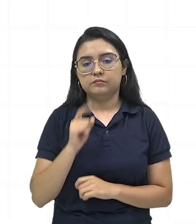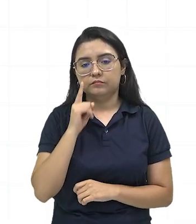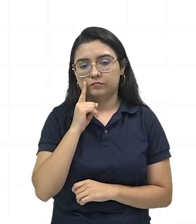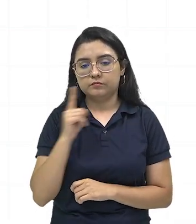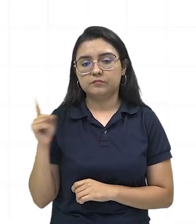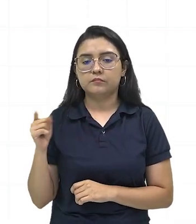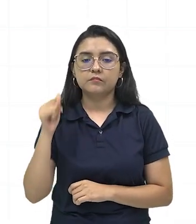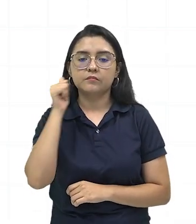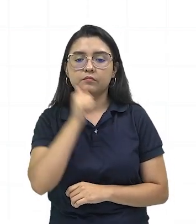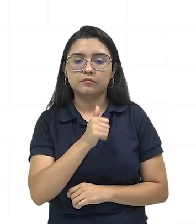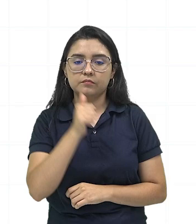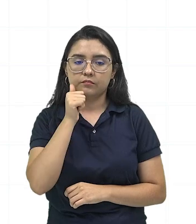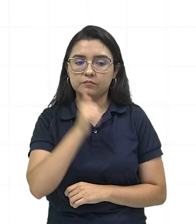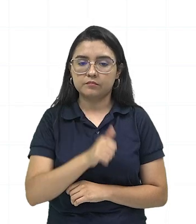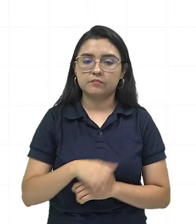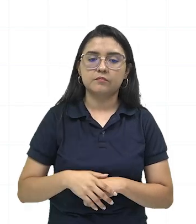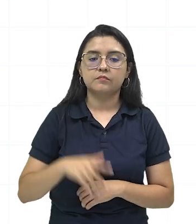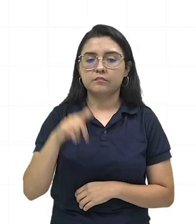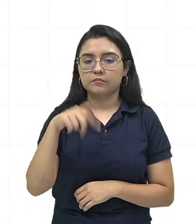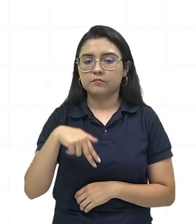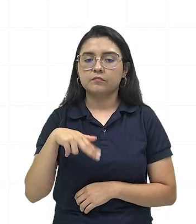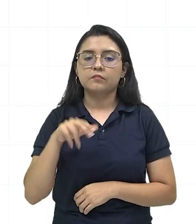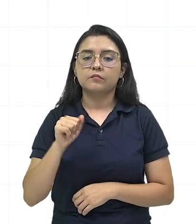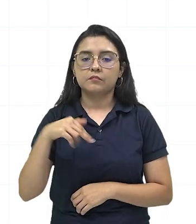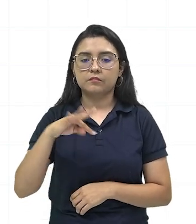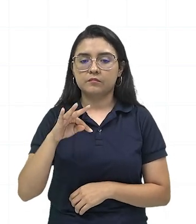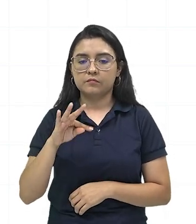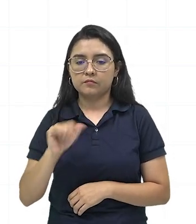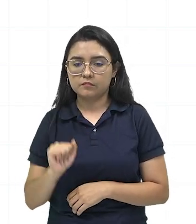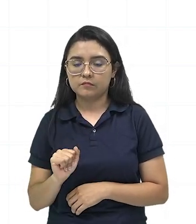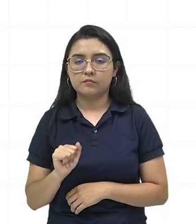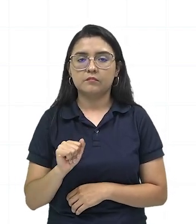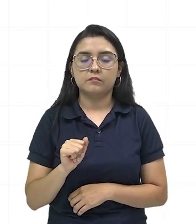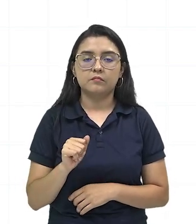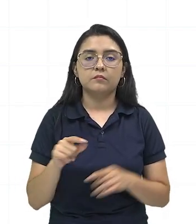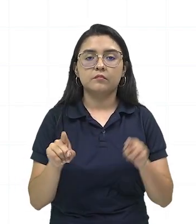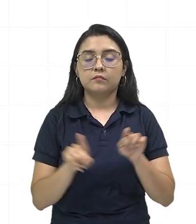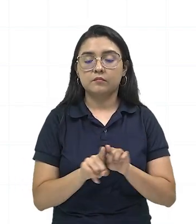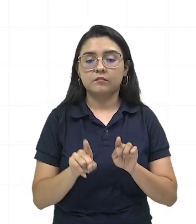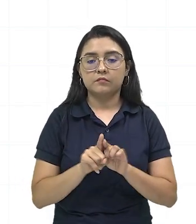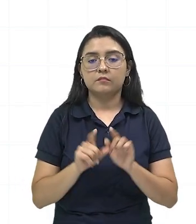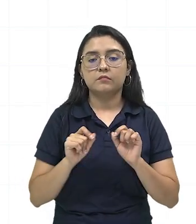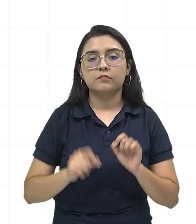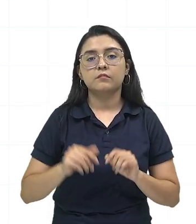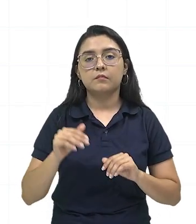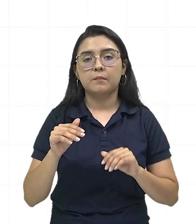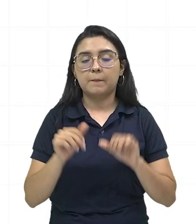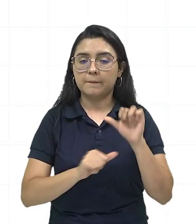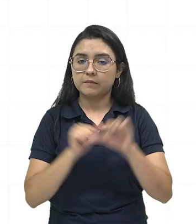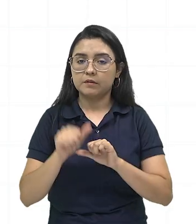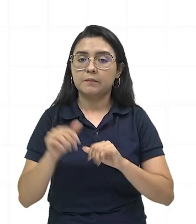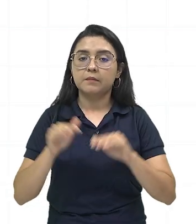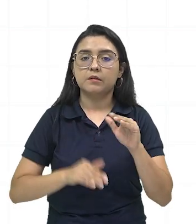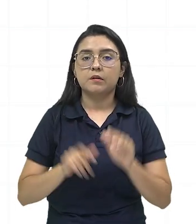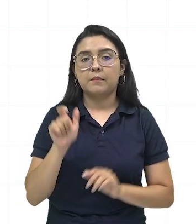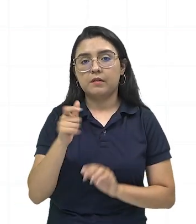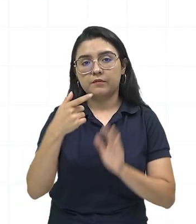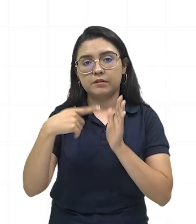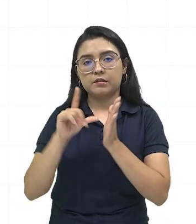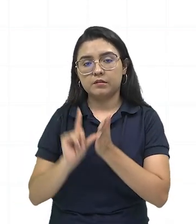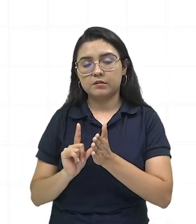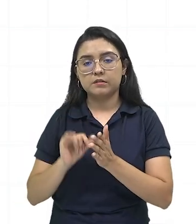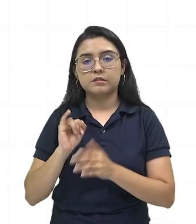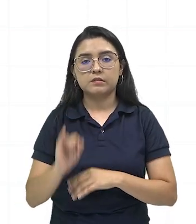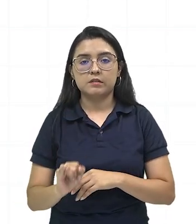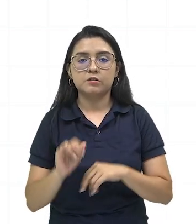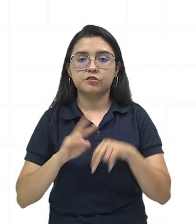no feminino, quanta, quantas. Então aqui ele vai variar porque vai depender do termo antecedente, o termo que ele está se referindo. Se está